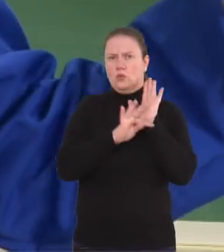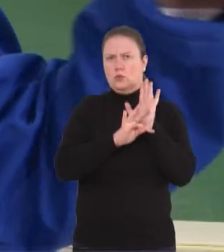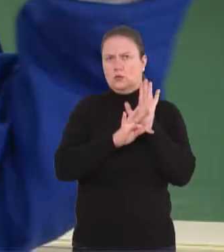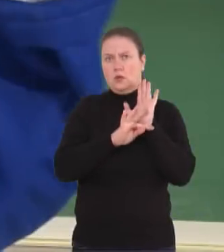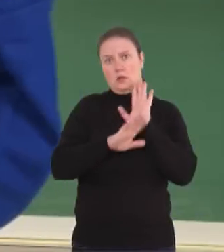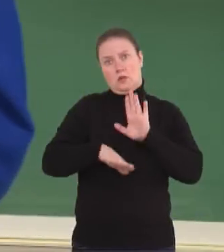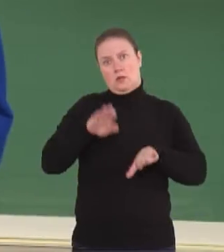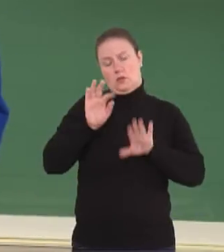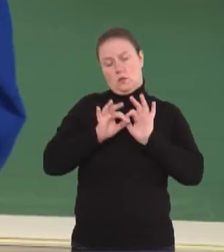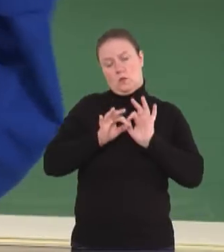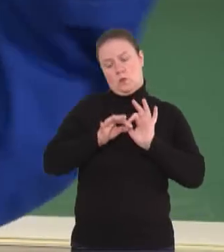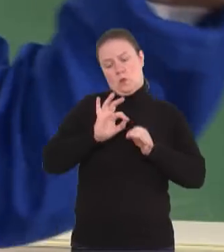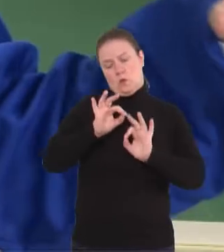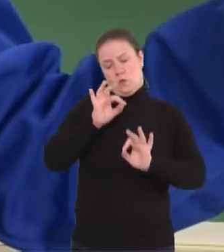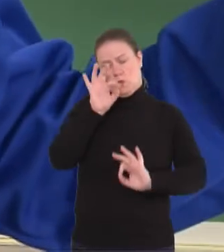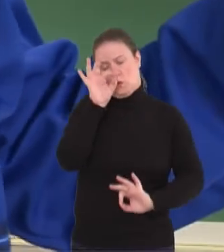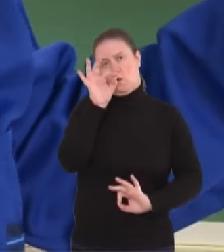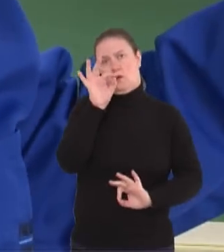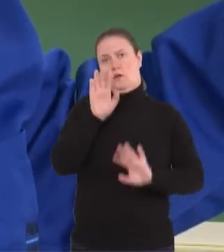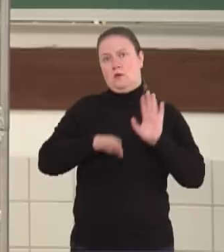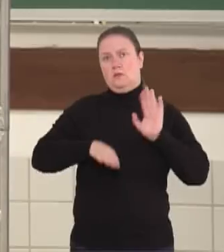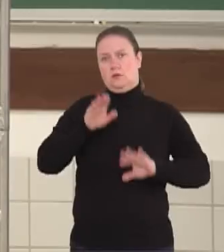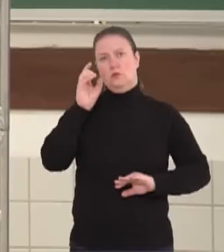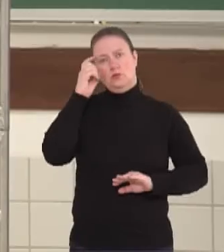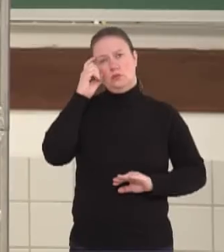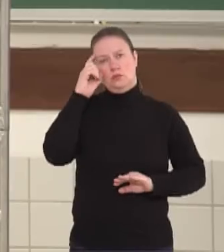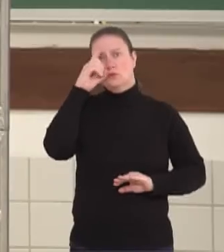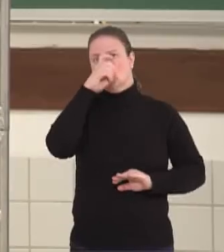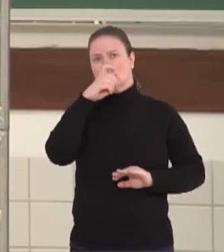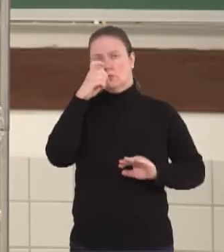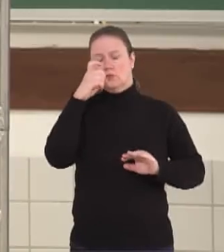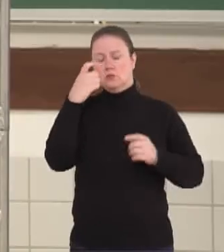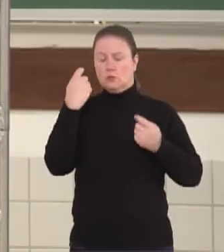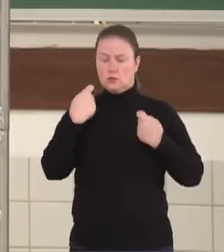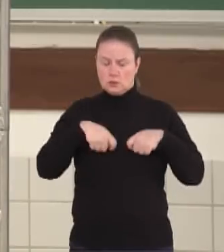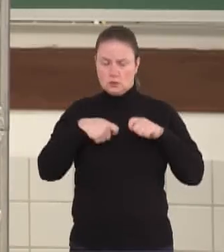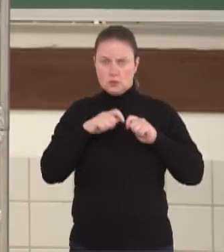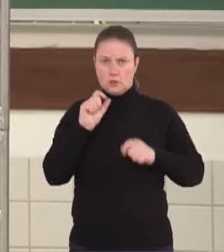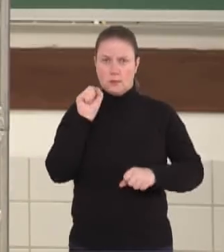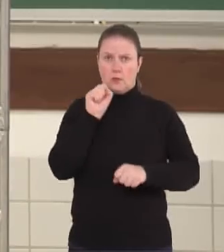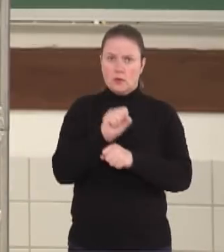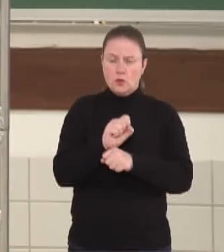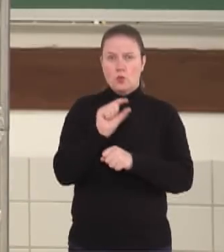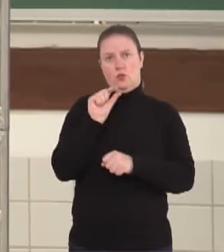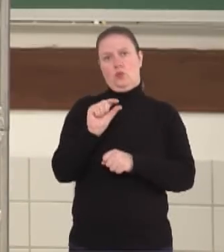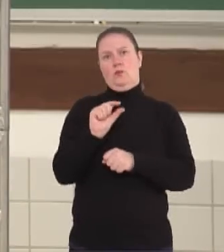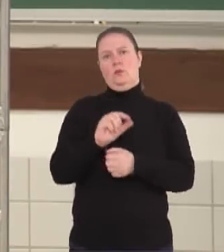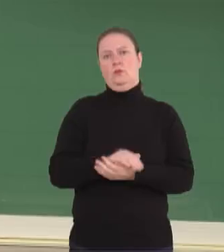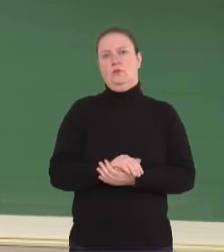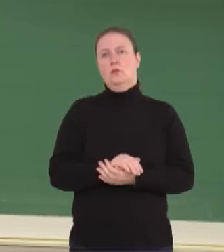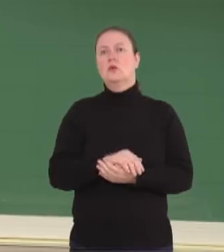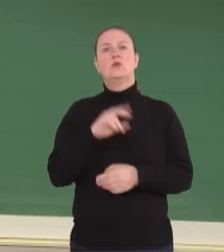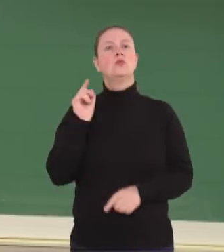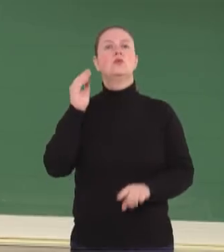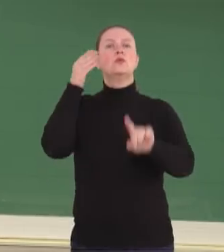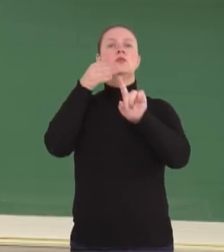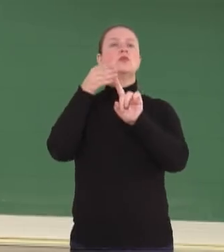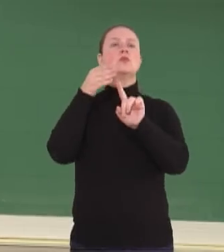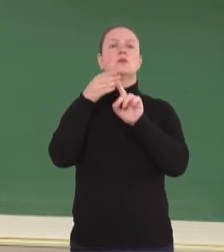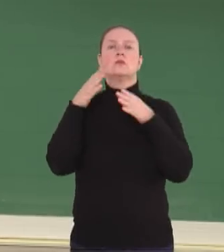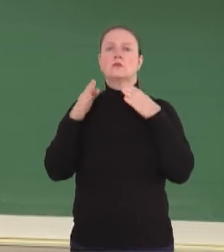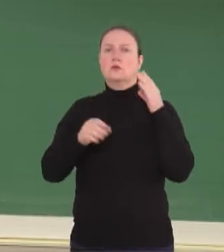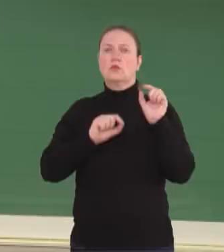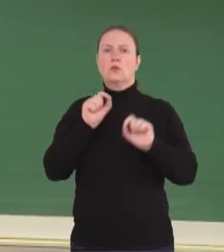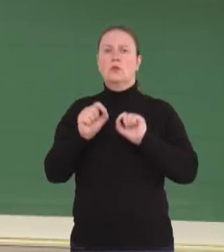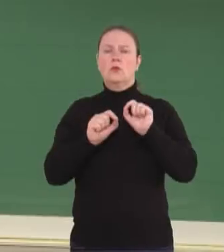grande, um enunciado muito complexo às vezes. Mas também ela tem várias funções. Né? Nessa frase aqui a gente está vendo que